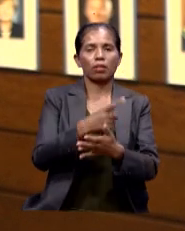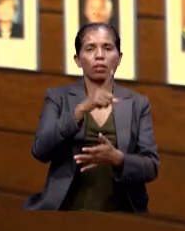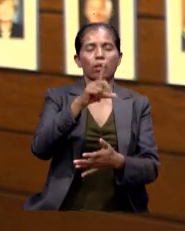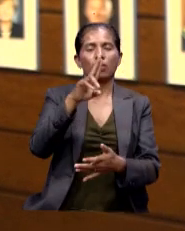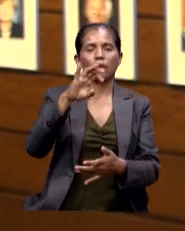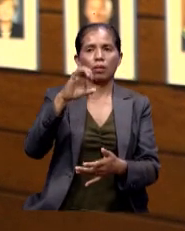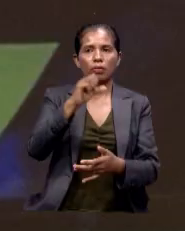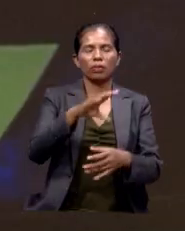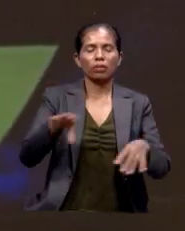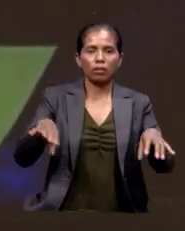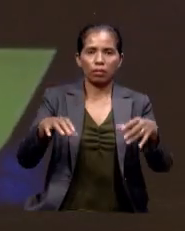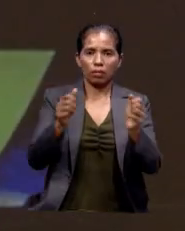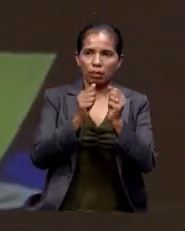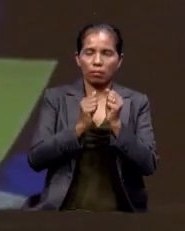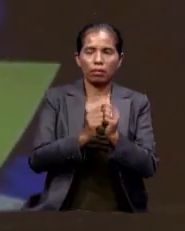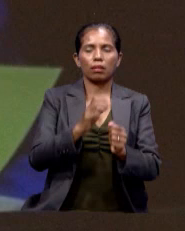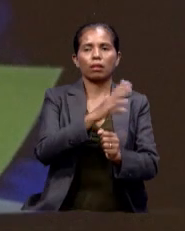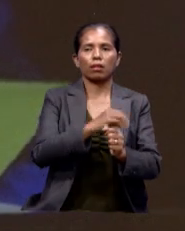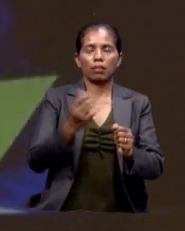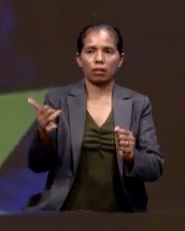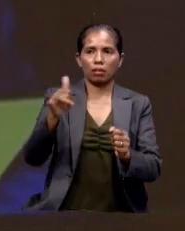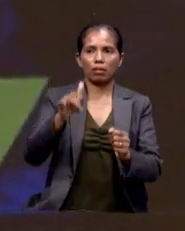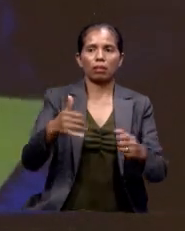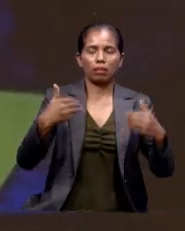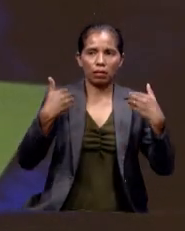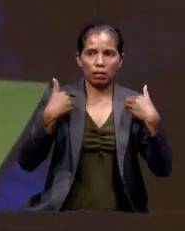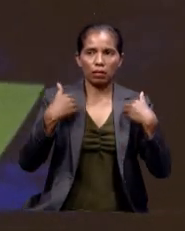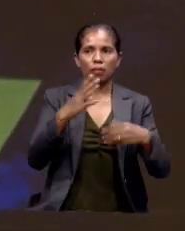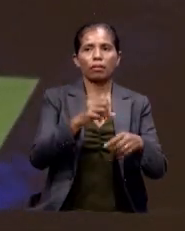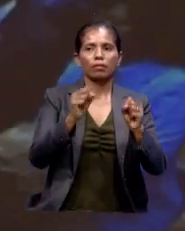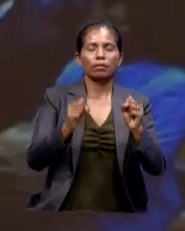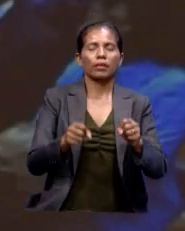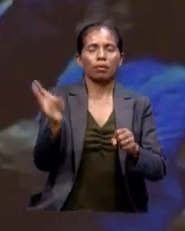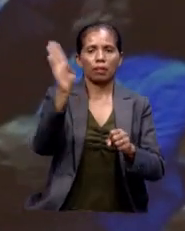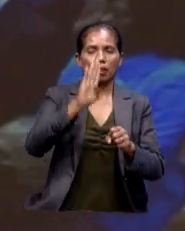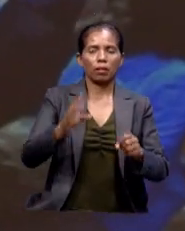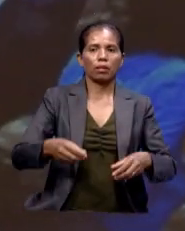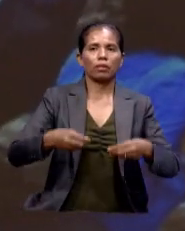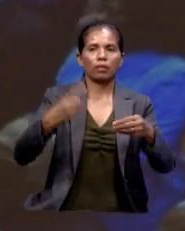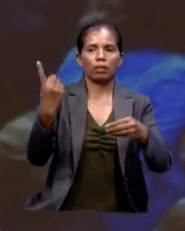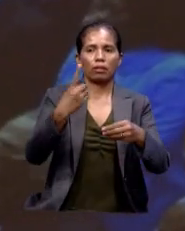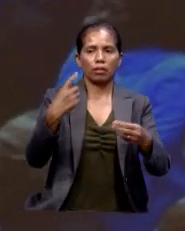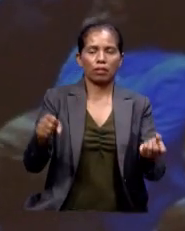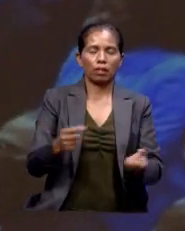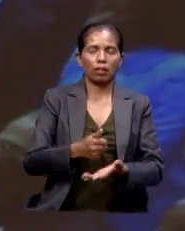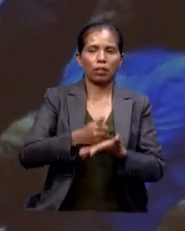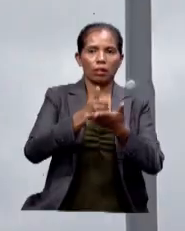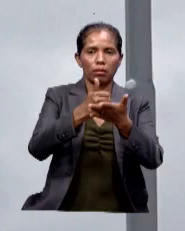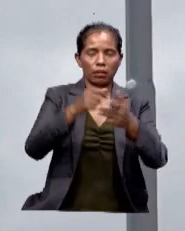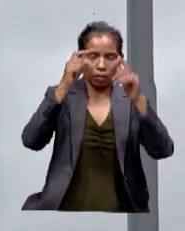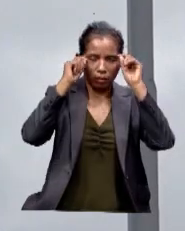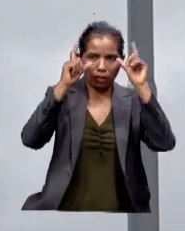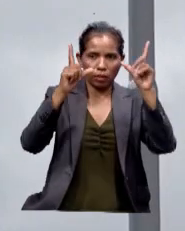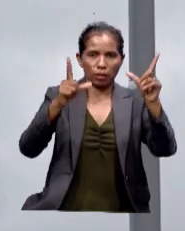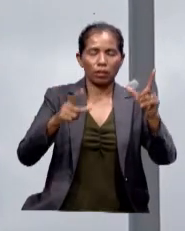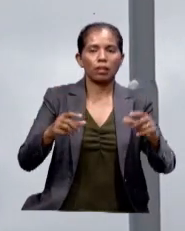né se consolida lutan cooperação sirne bem aqui no né Brasil bele fona fatin sirne assistência para Timor-Leste e a